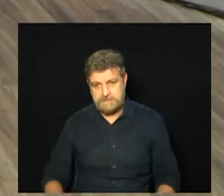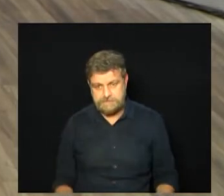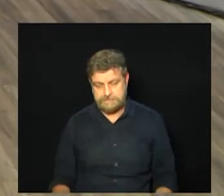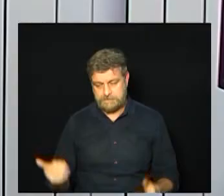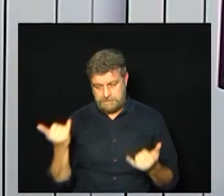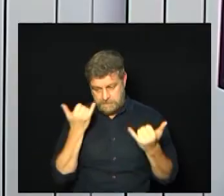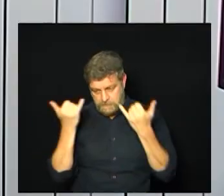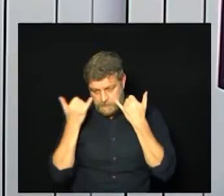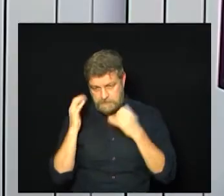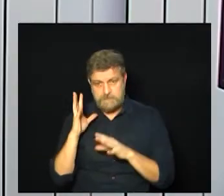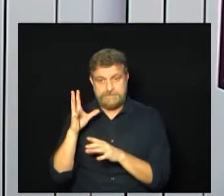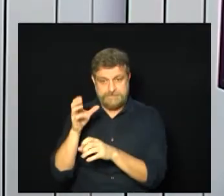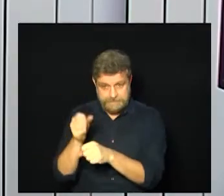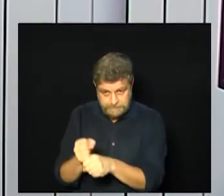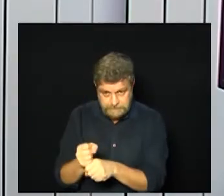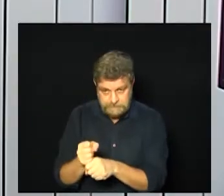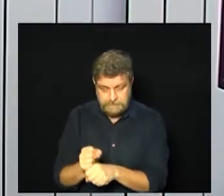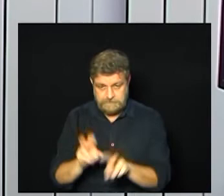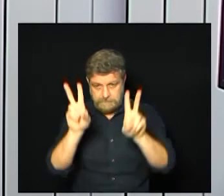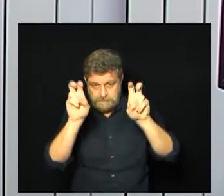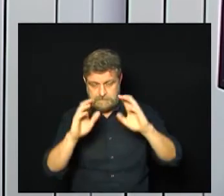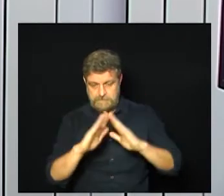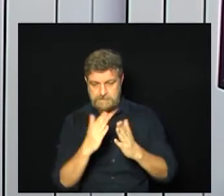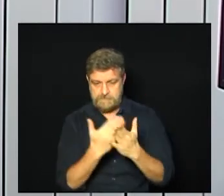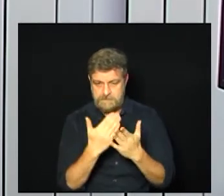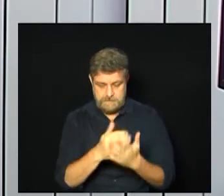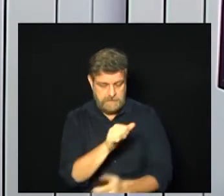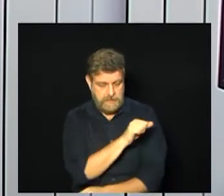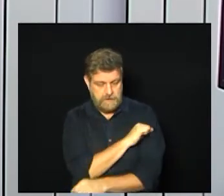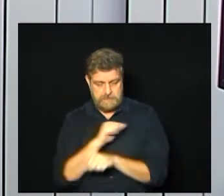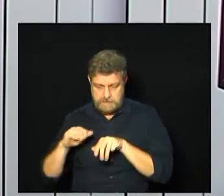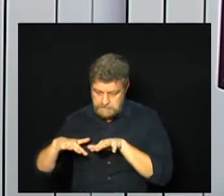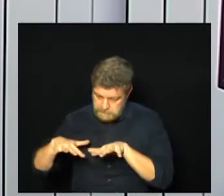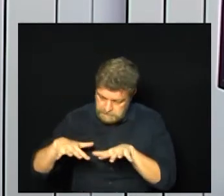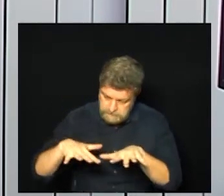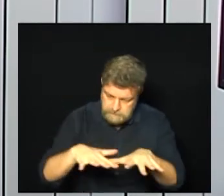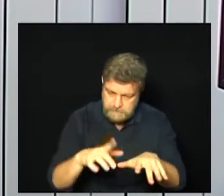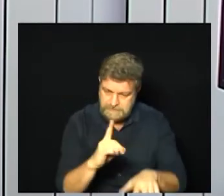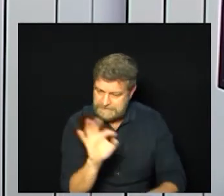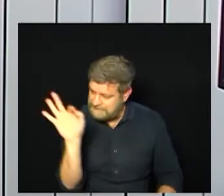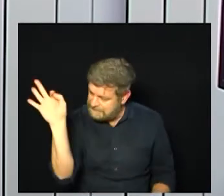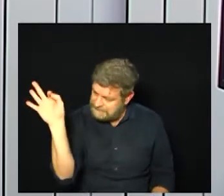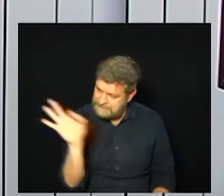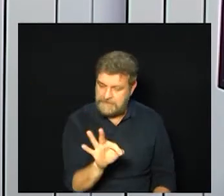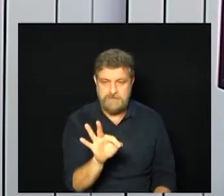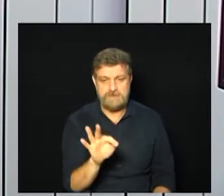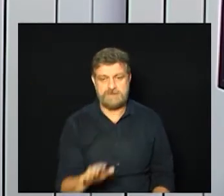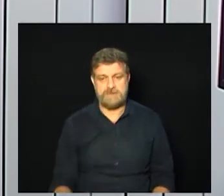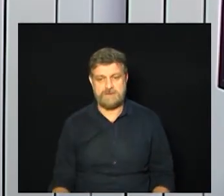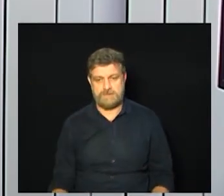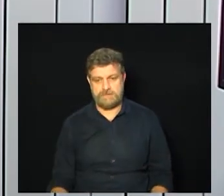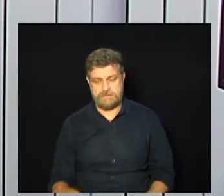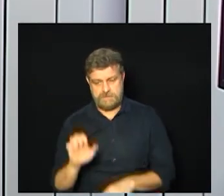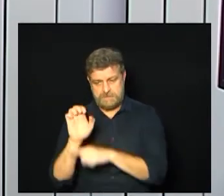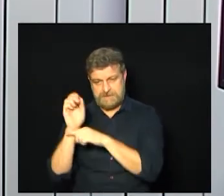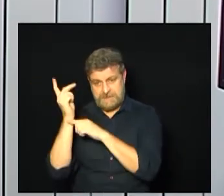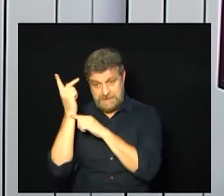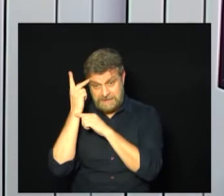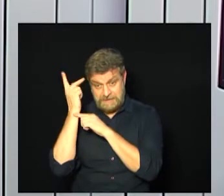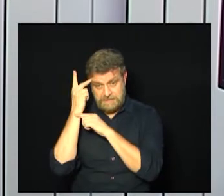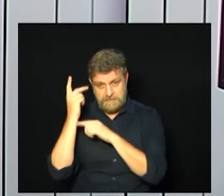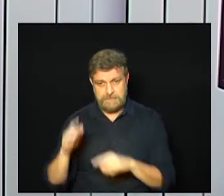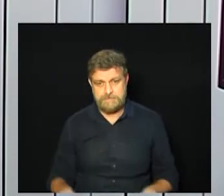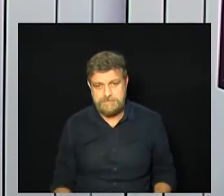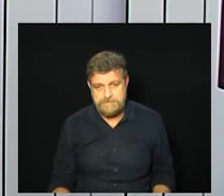todas essas informações sobre este retorno agora 100% dos estudantes em todo o estado de São